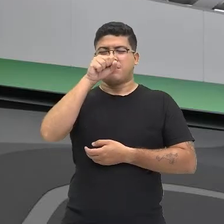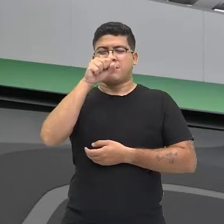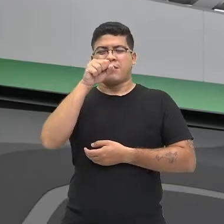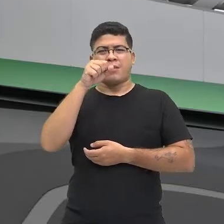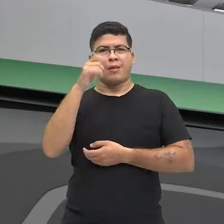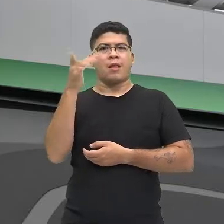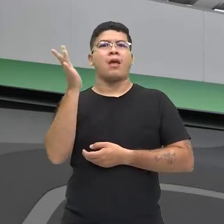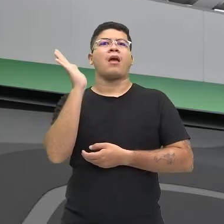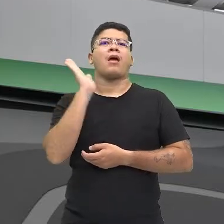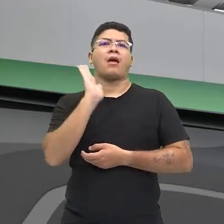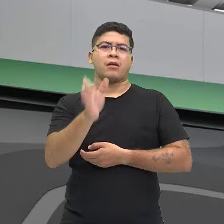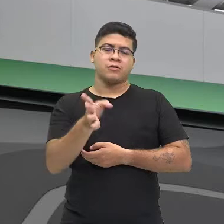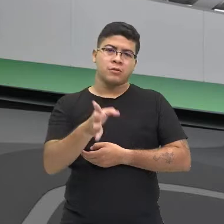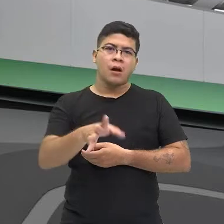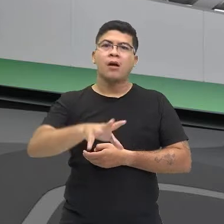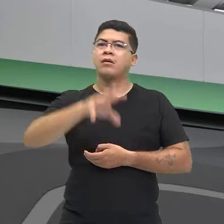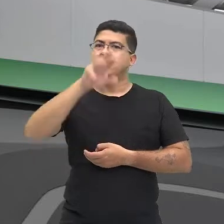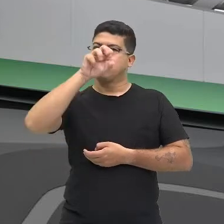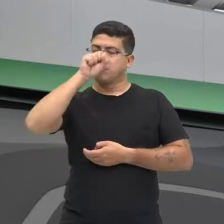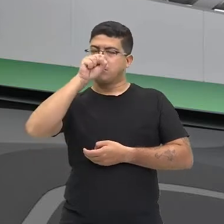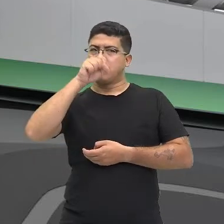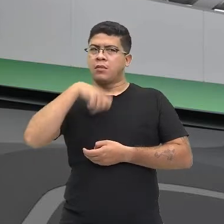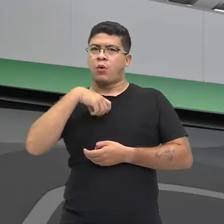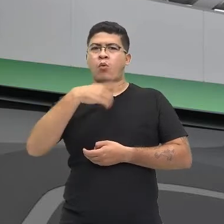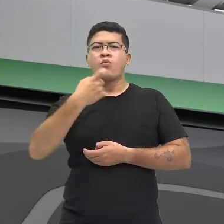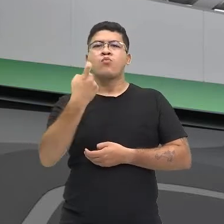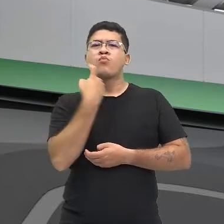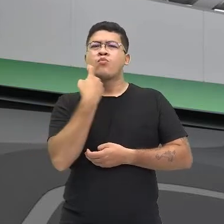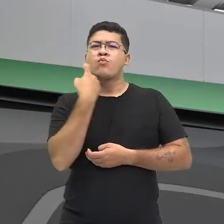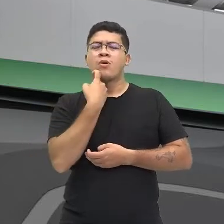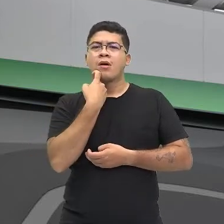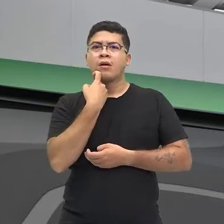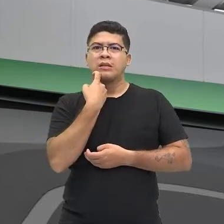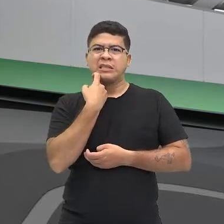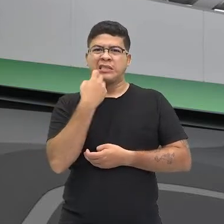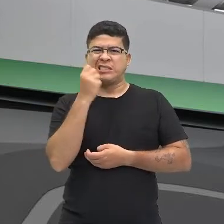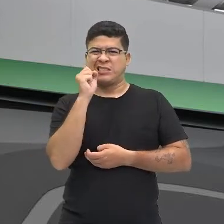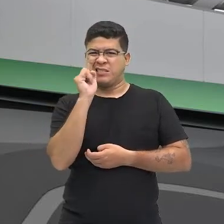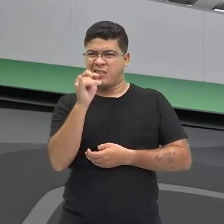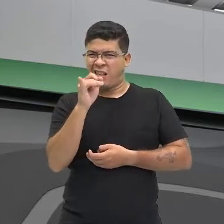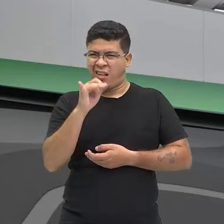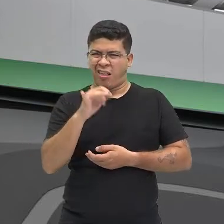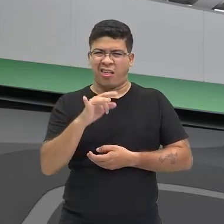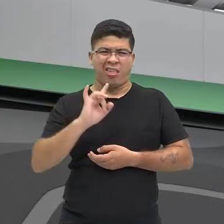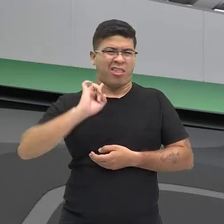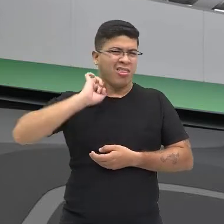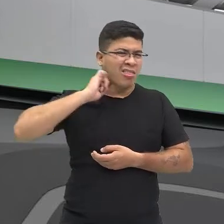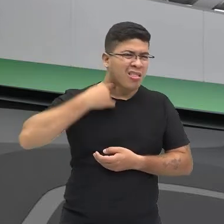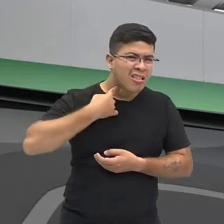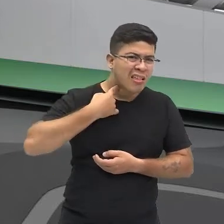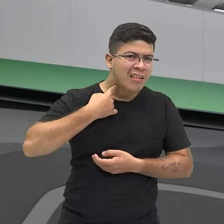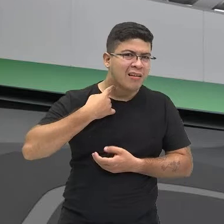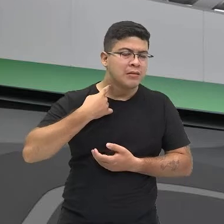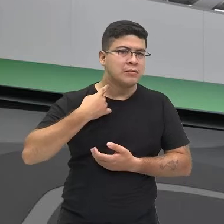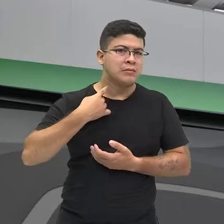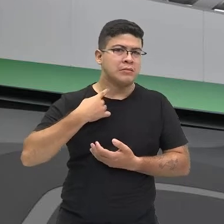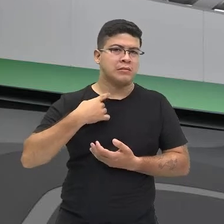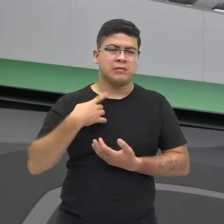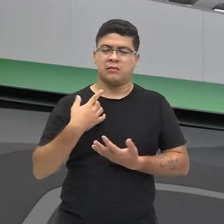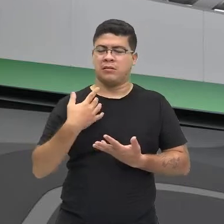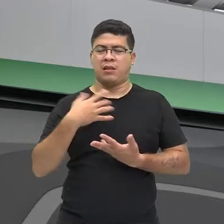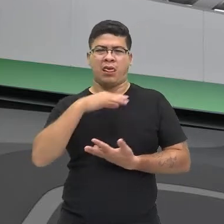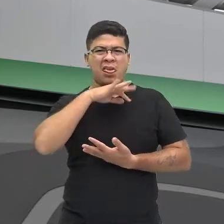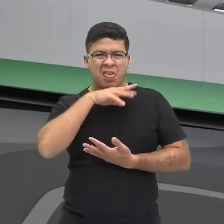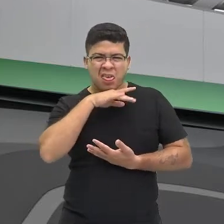gente consegue sentir o cheiro do peixe, principalmente do peixe podre, não é? O que acontece aí? Acontece que